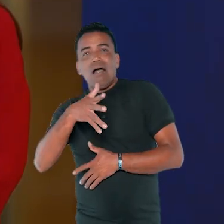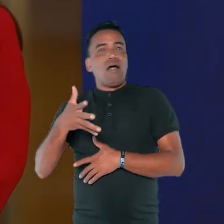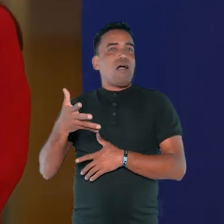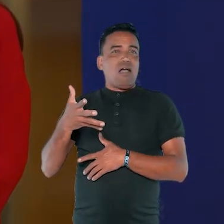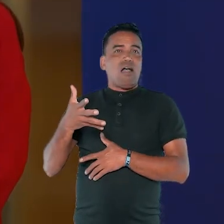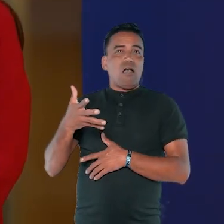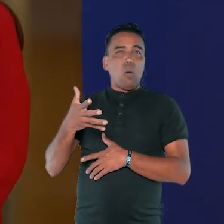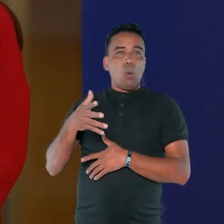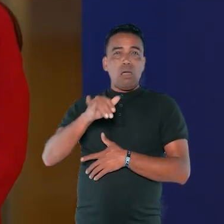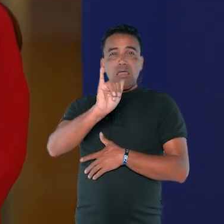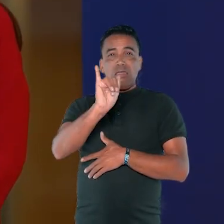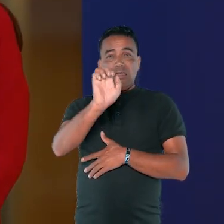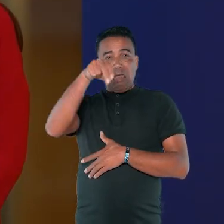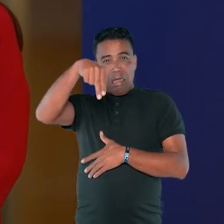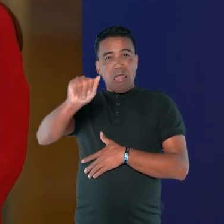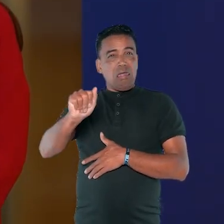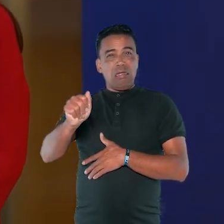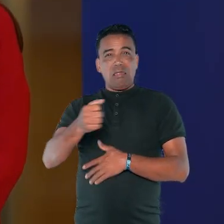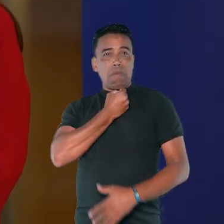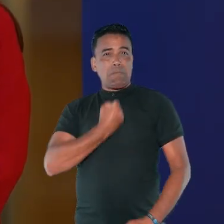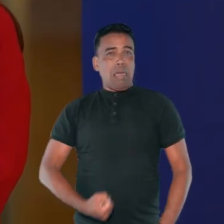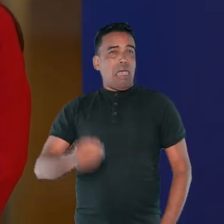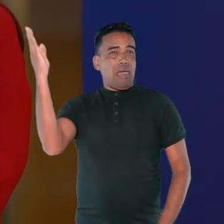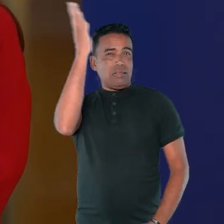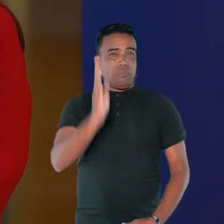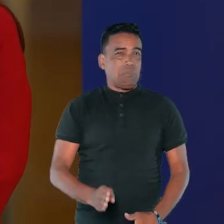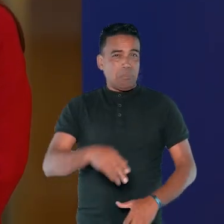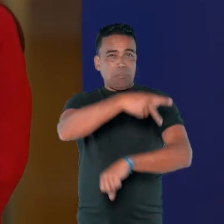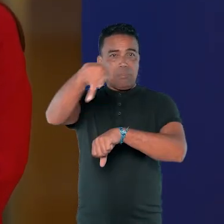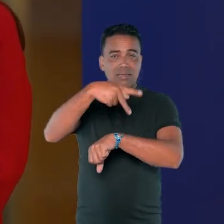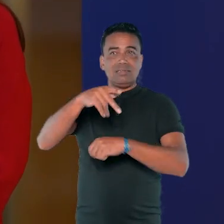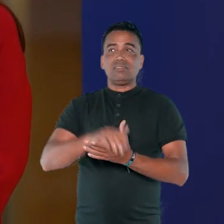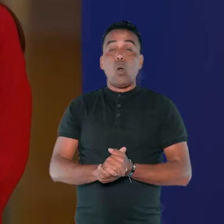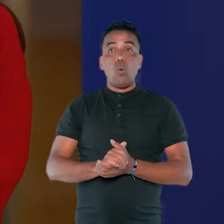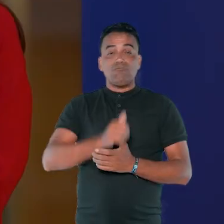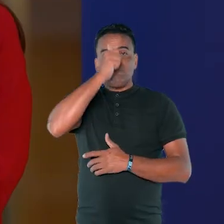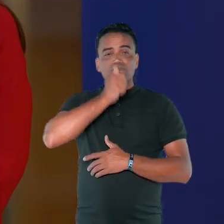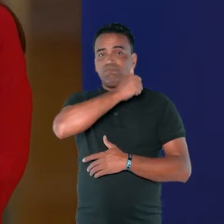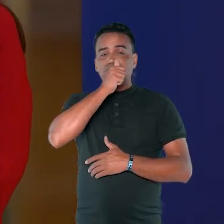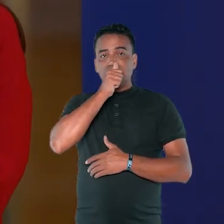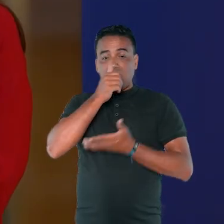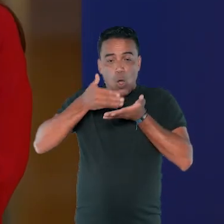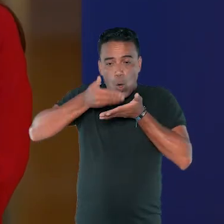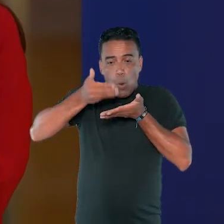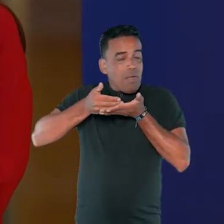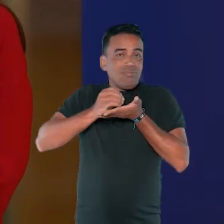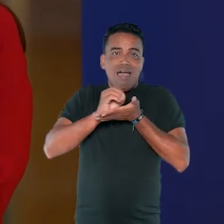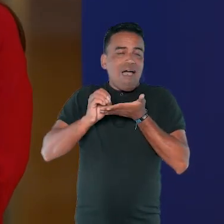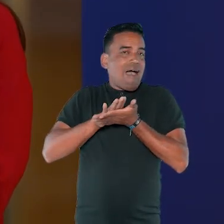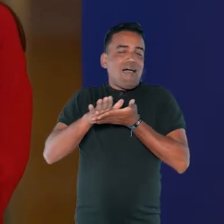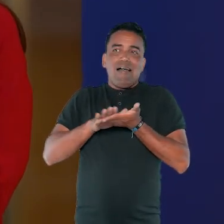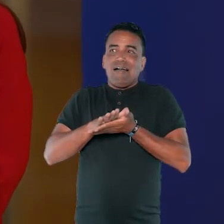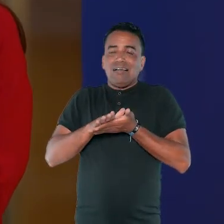nacional? Ou deveria, enfim, jejuar na Torre do Tombo, comendo o que as traças